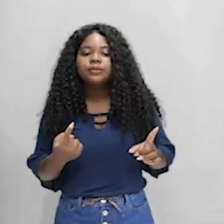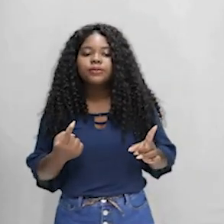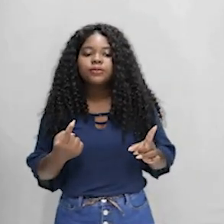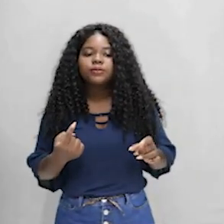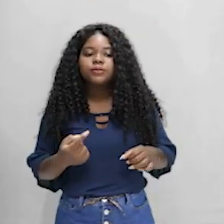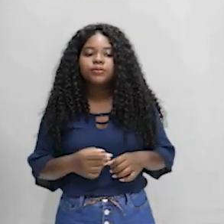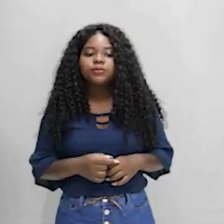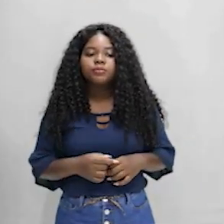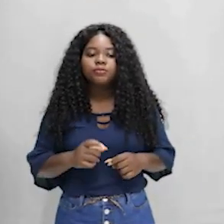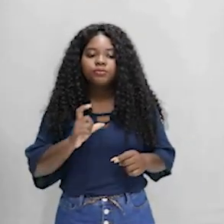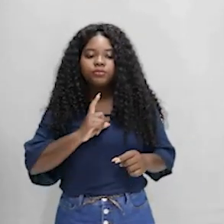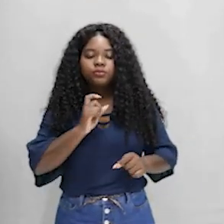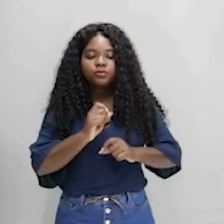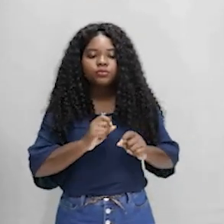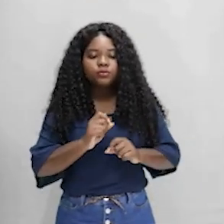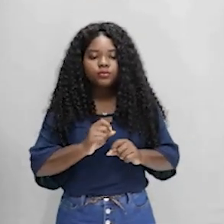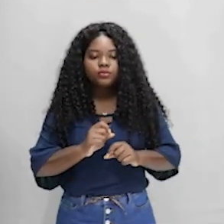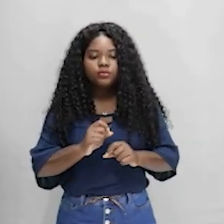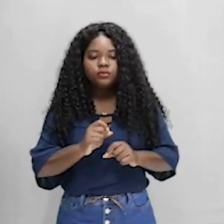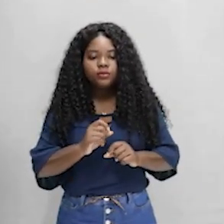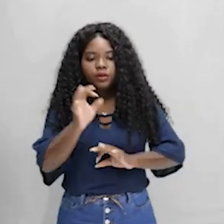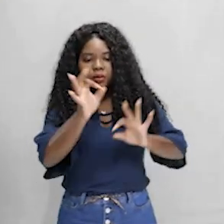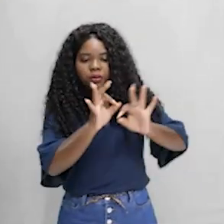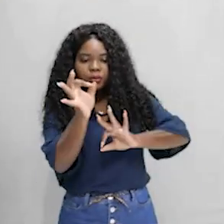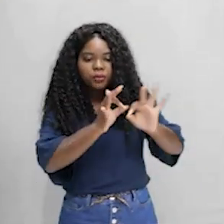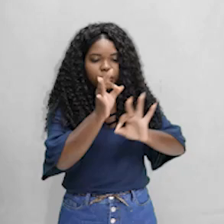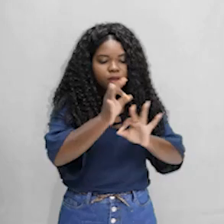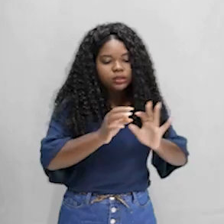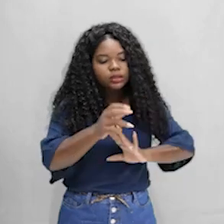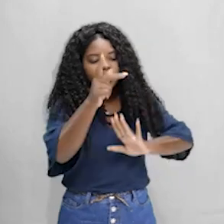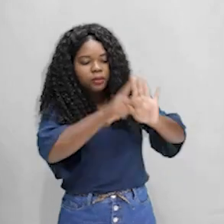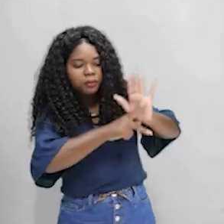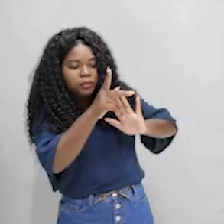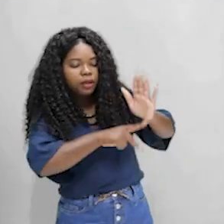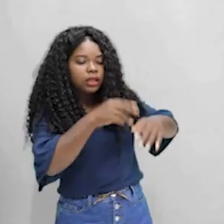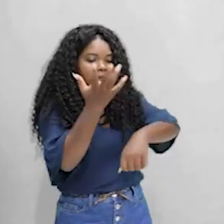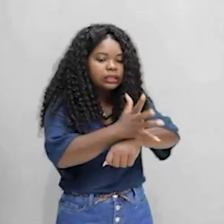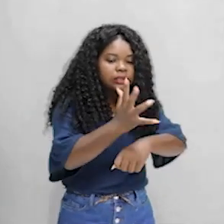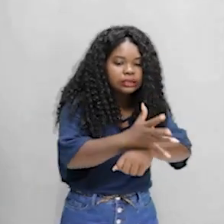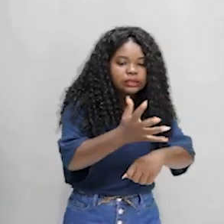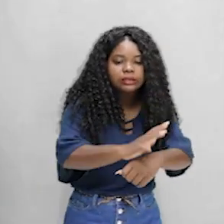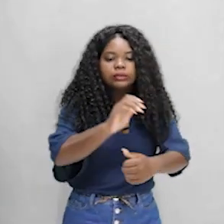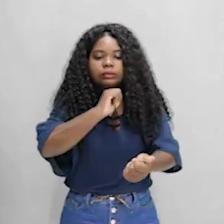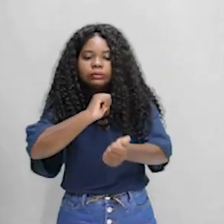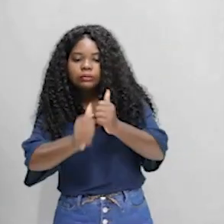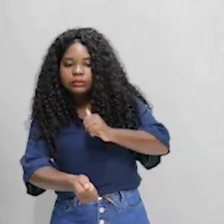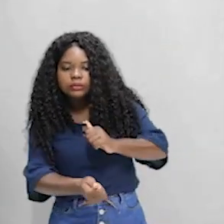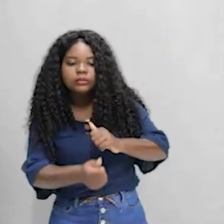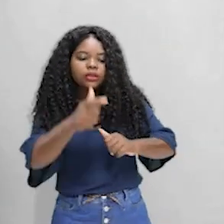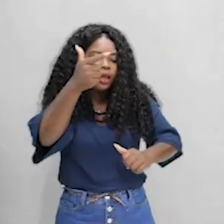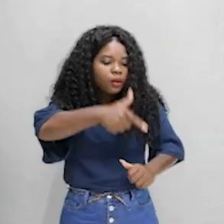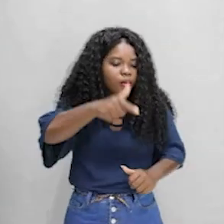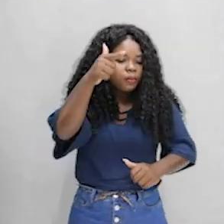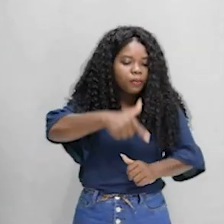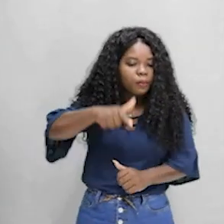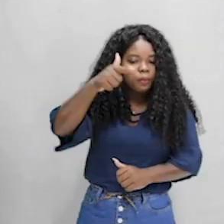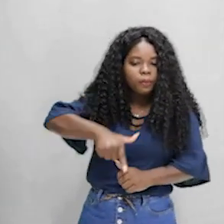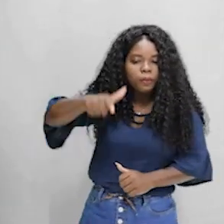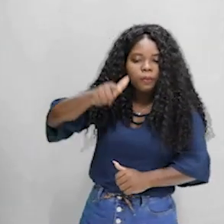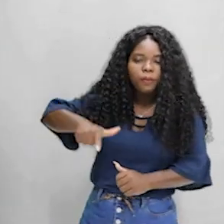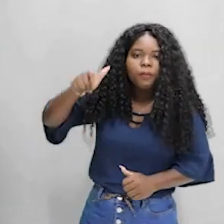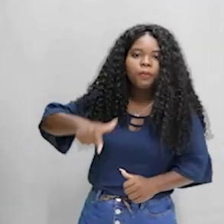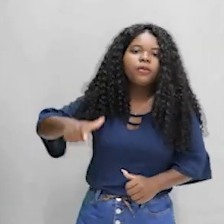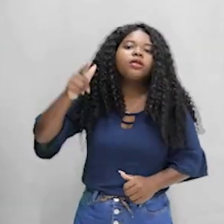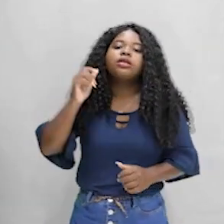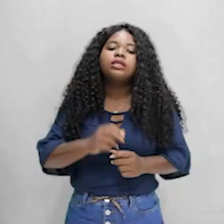para falar de exercício físico, entra isso aqui. É algo que é planejado, estruturado, repetitivo, que